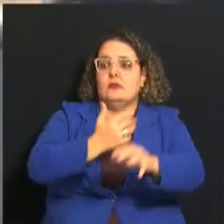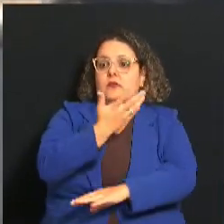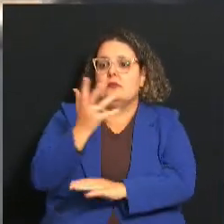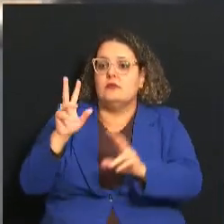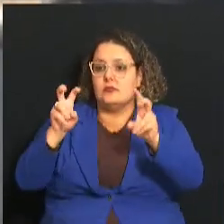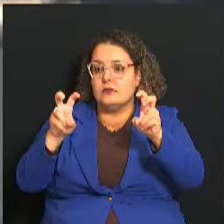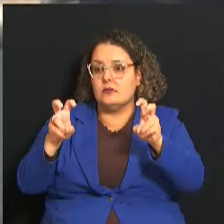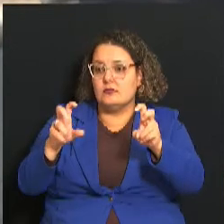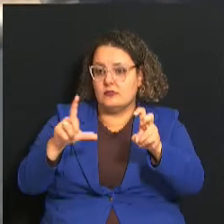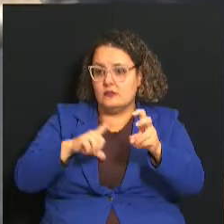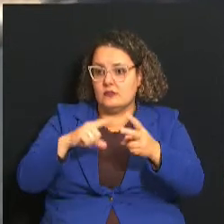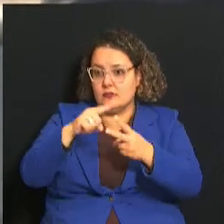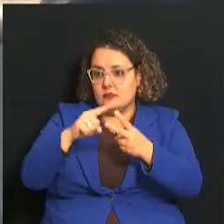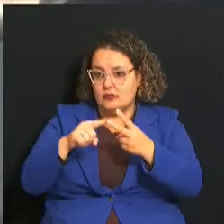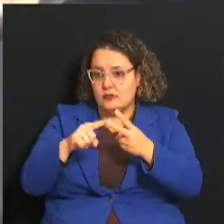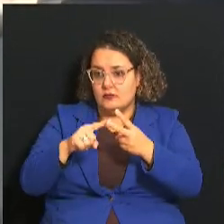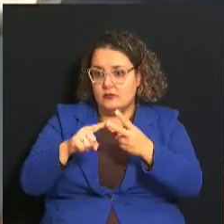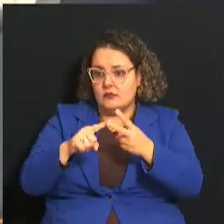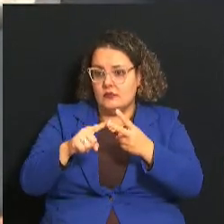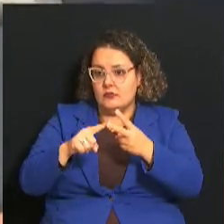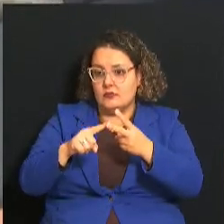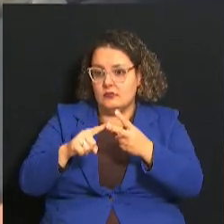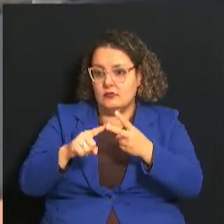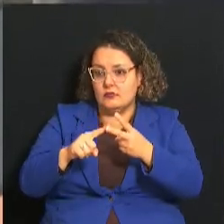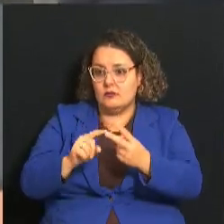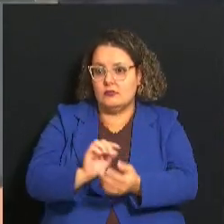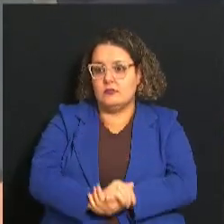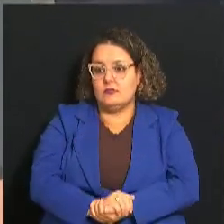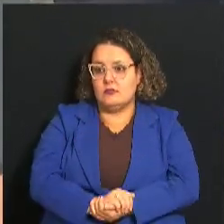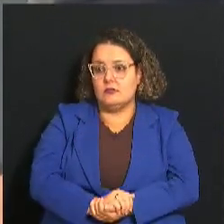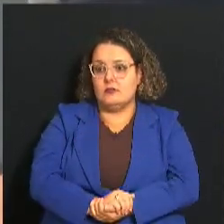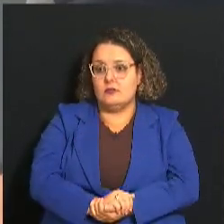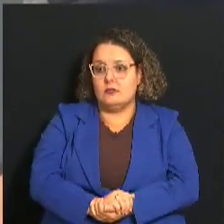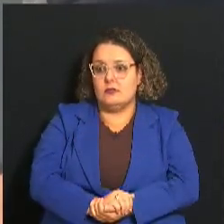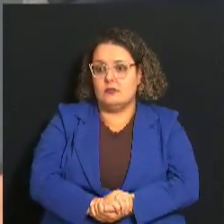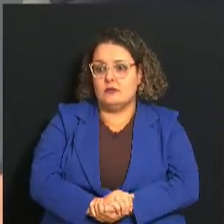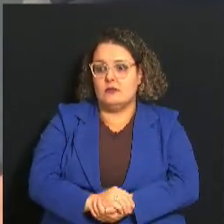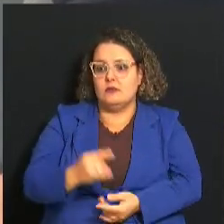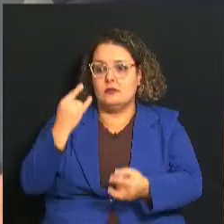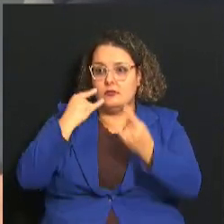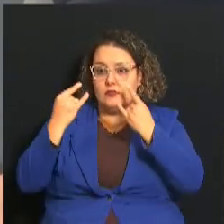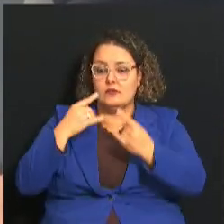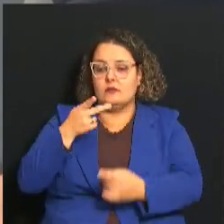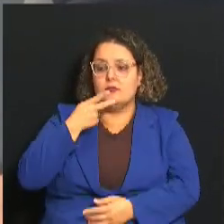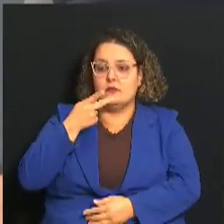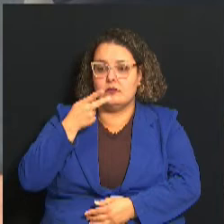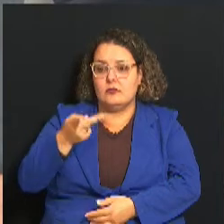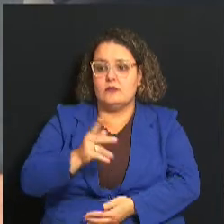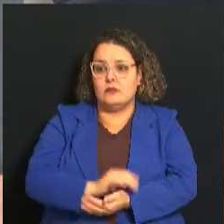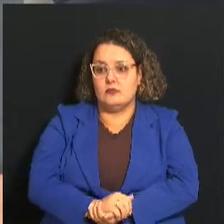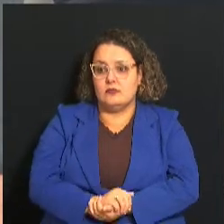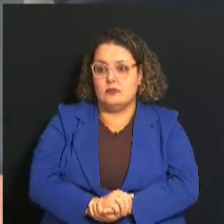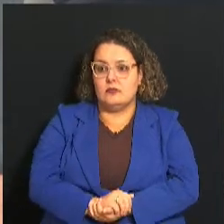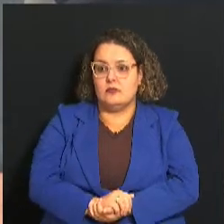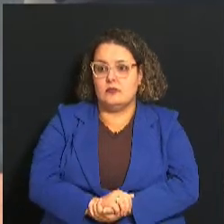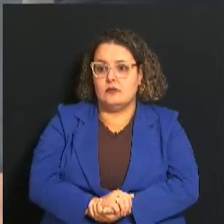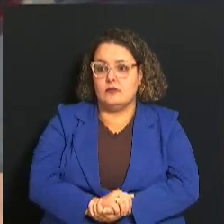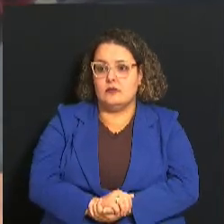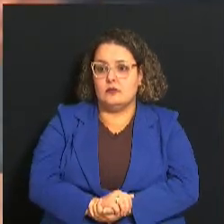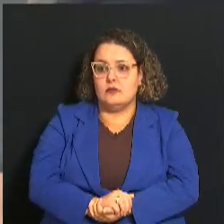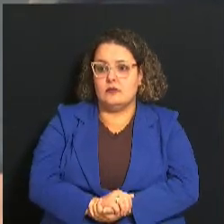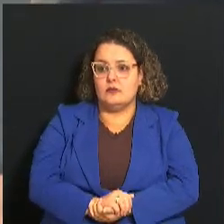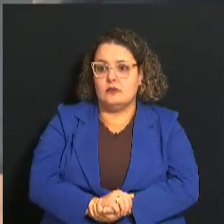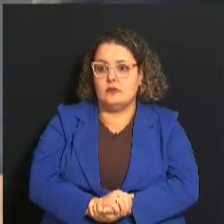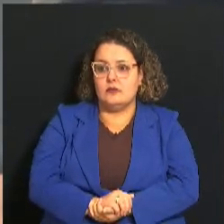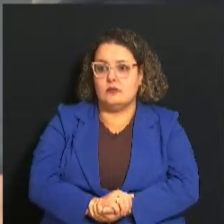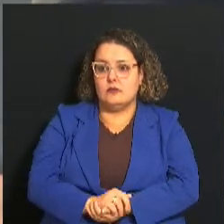2 pontos aqui que eu acho que você talvez ainda venha a tocar, que nos interessa, mas que eu quero falar mesmo, sou do Raul,